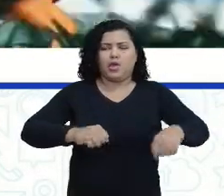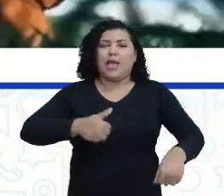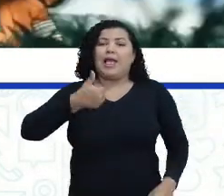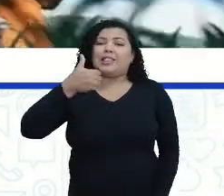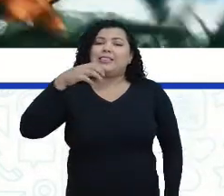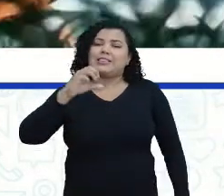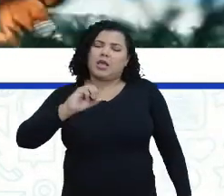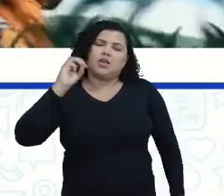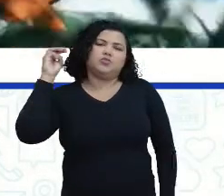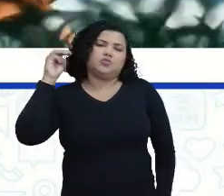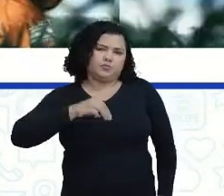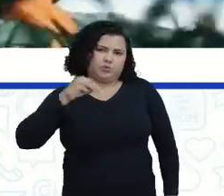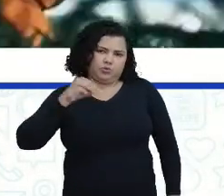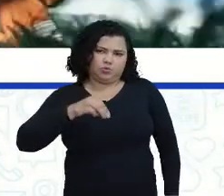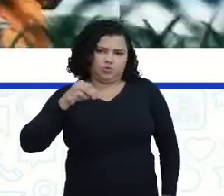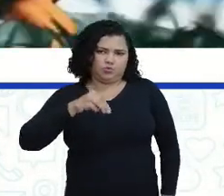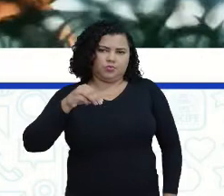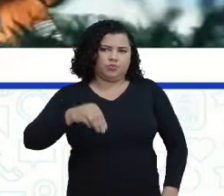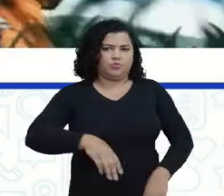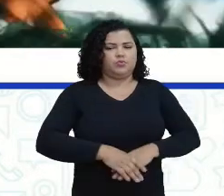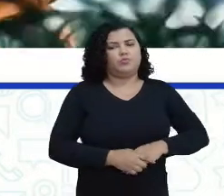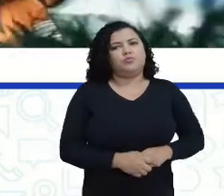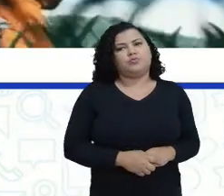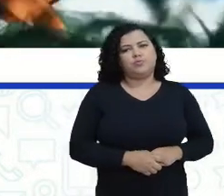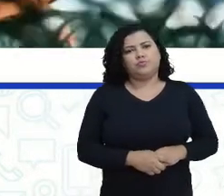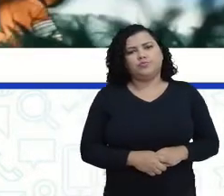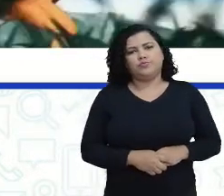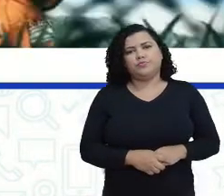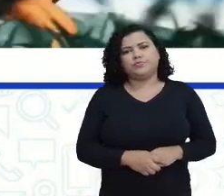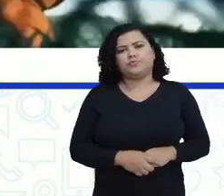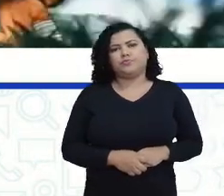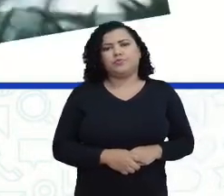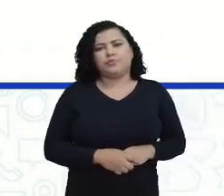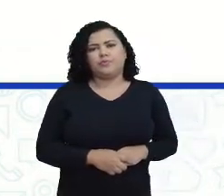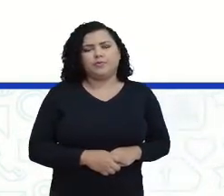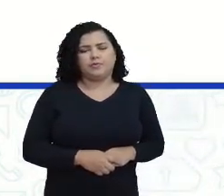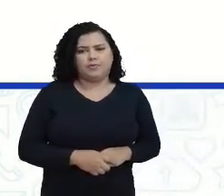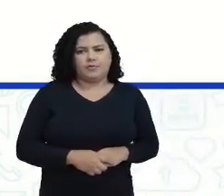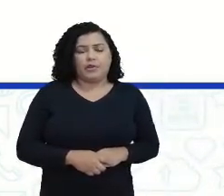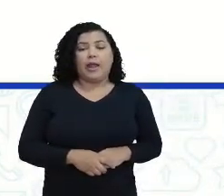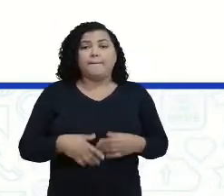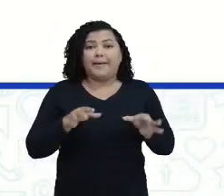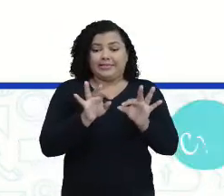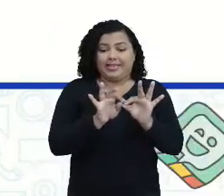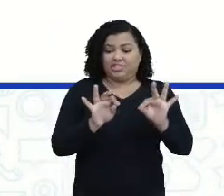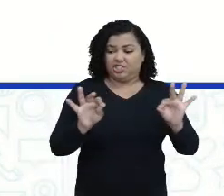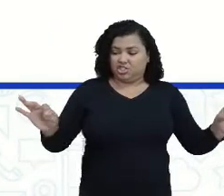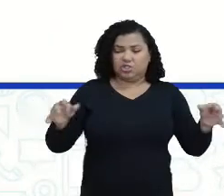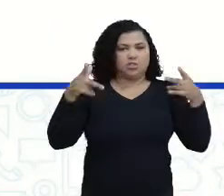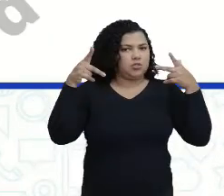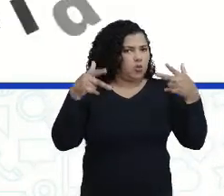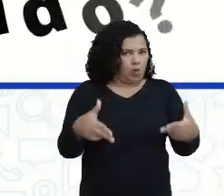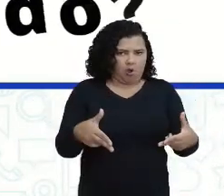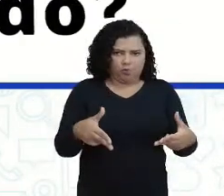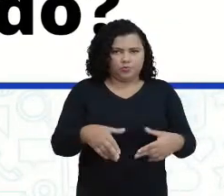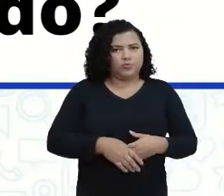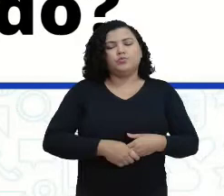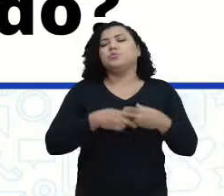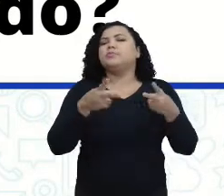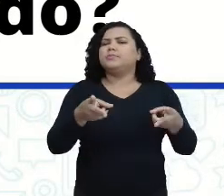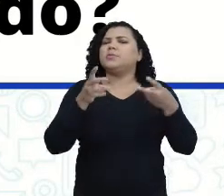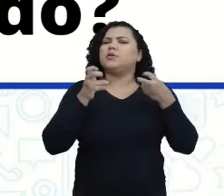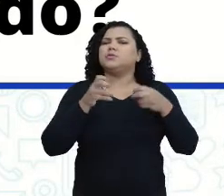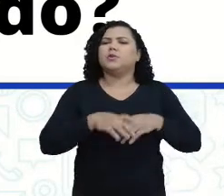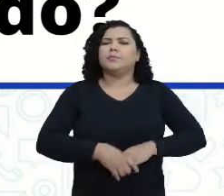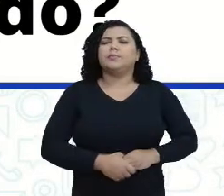por hora e a distância e o tempo 10 minutos, enquanto que a distância é a mesma para os dois. Então vamos observar o seguinte,